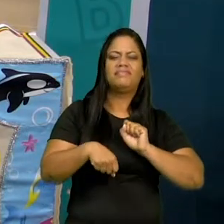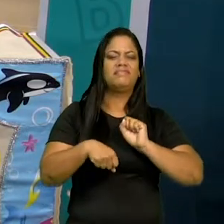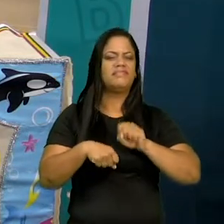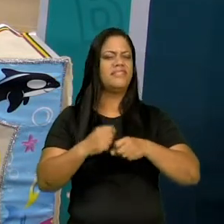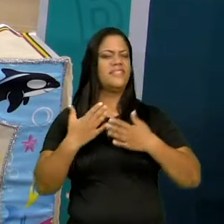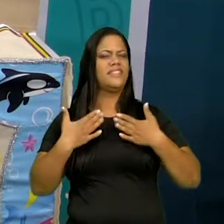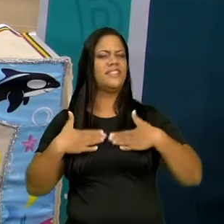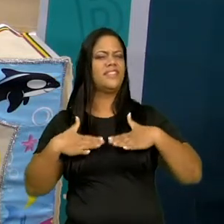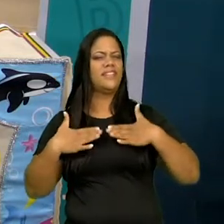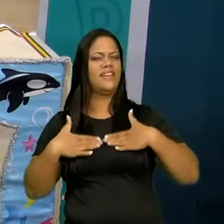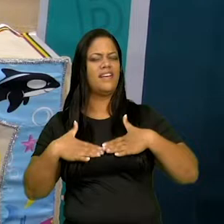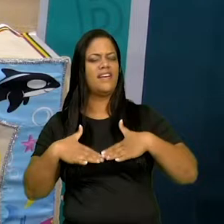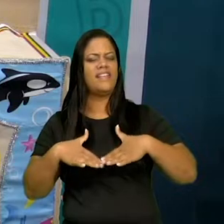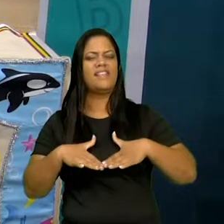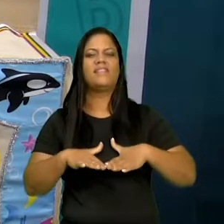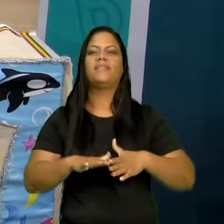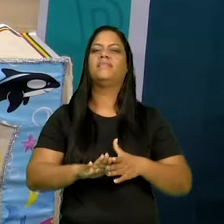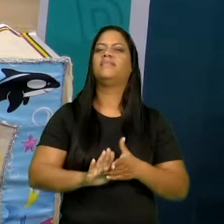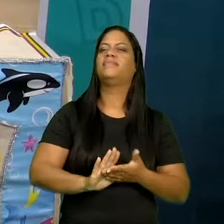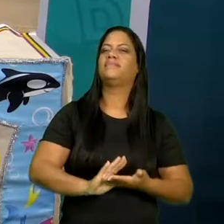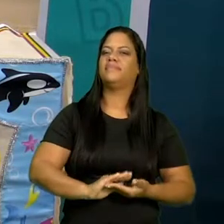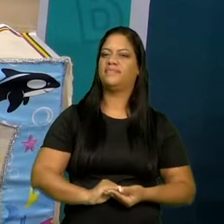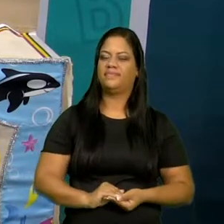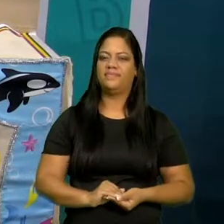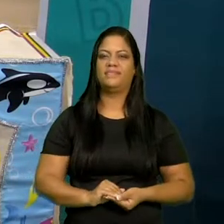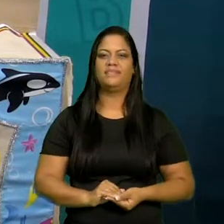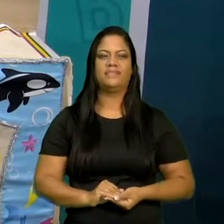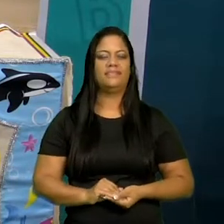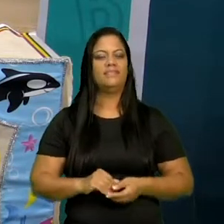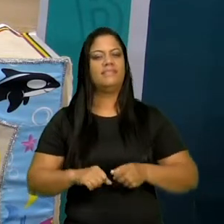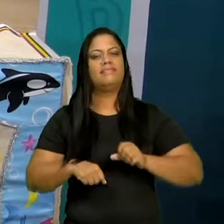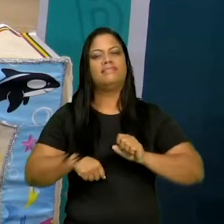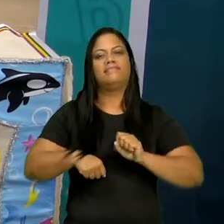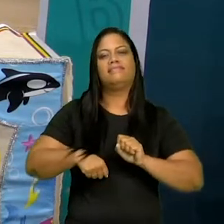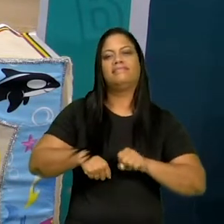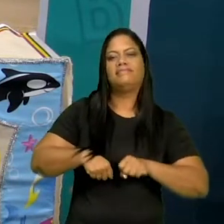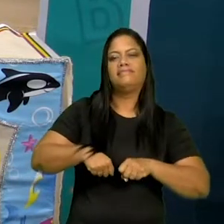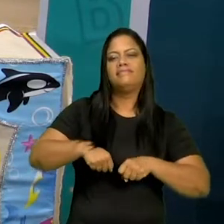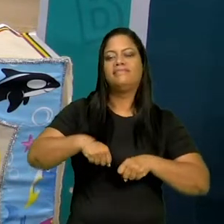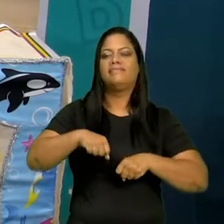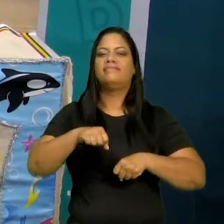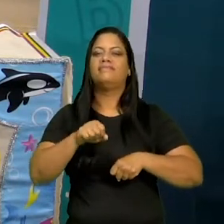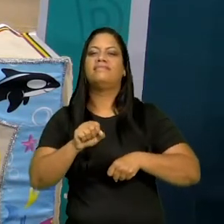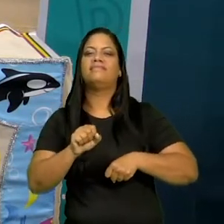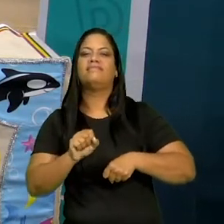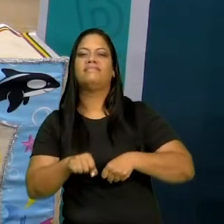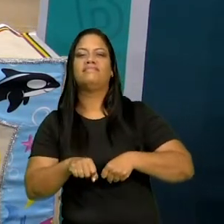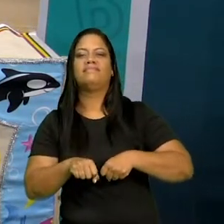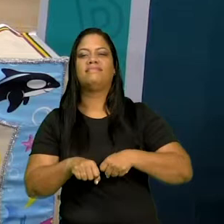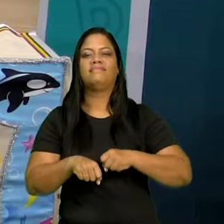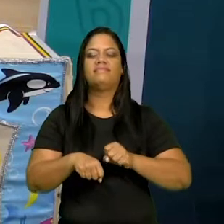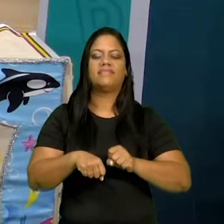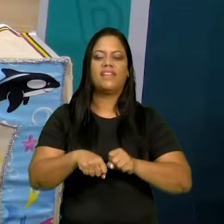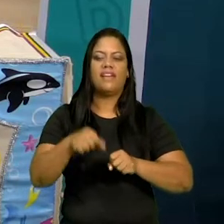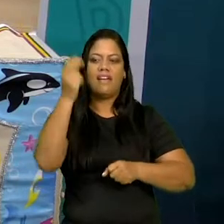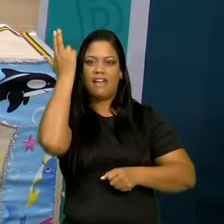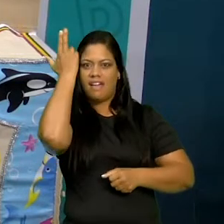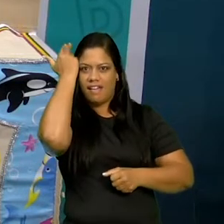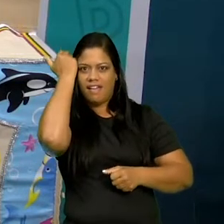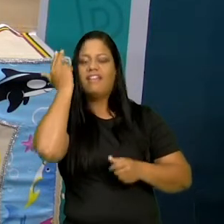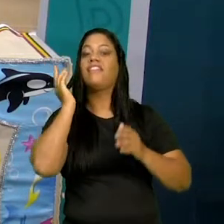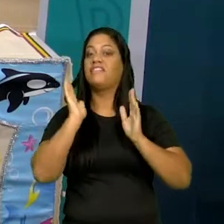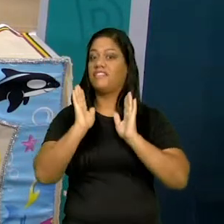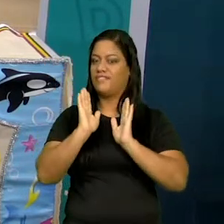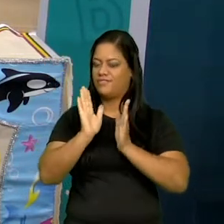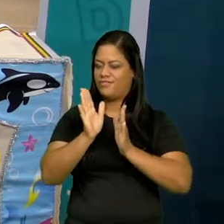isso? Então, foi tranquila, calma. Aí a lebre, que já